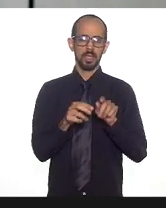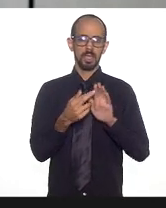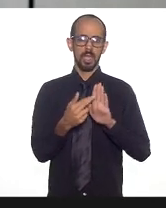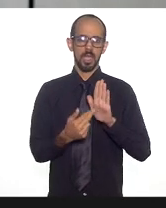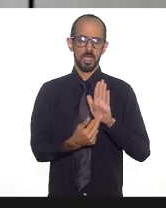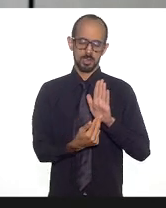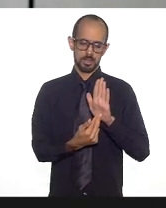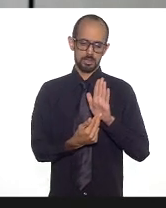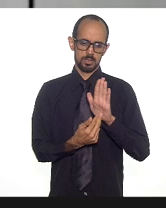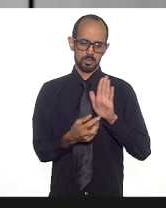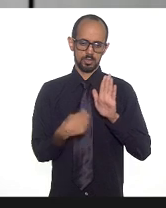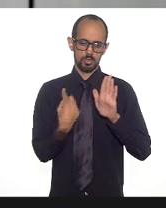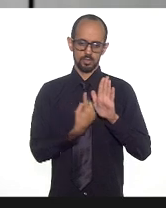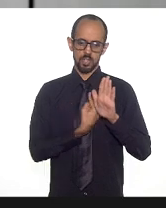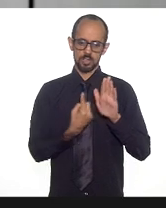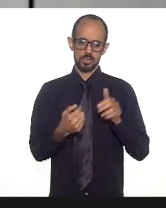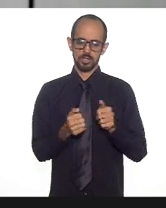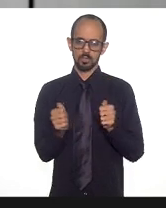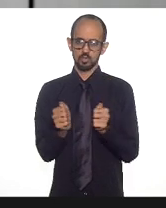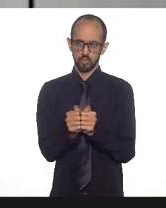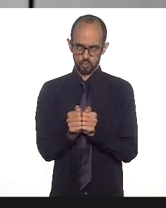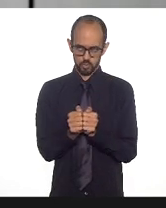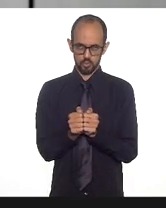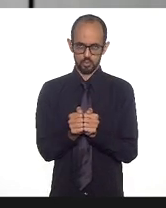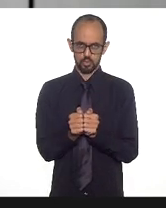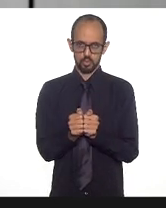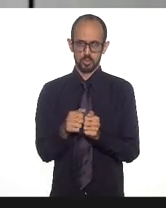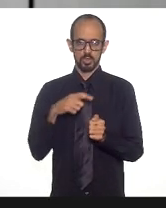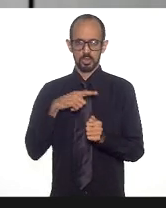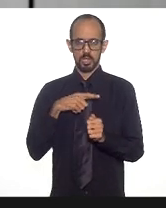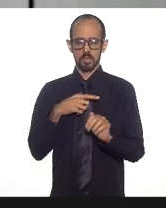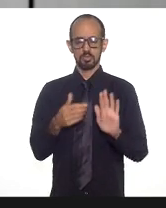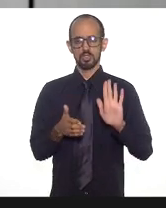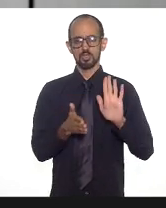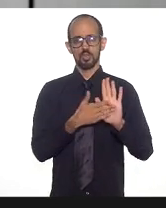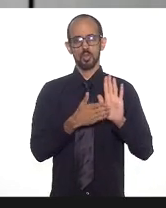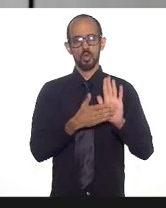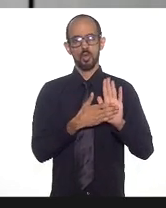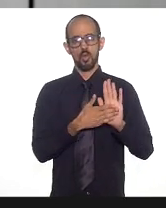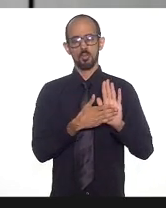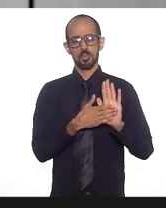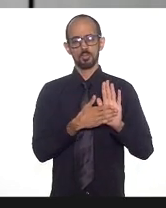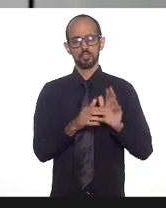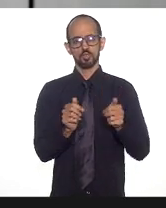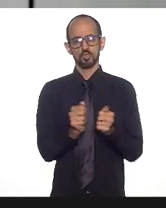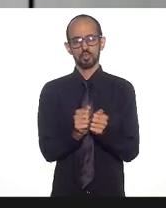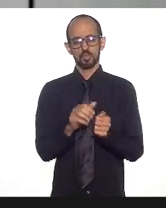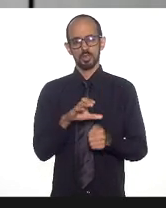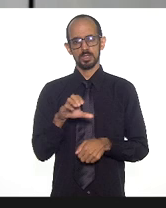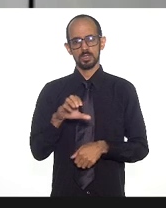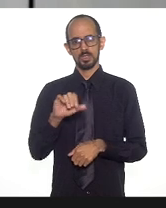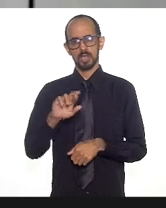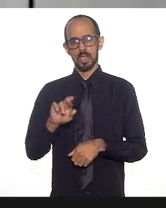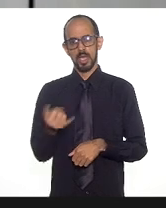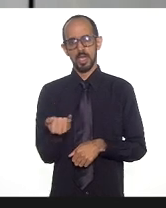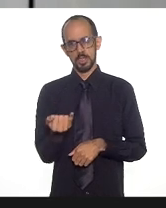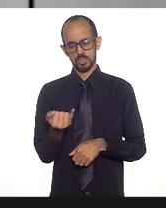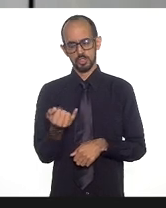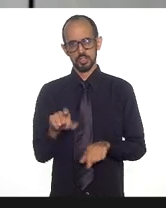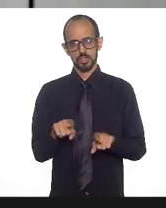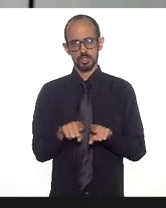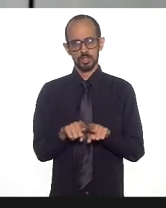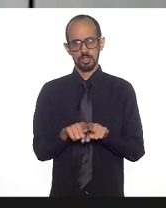estamos profundamente envolvidos e compromissados com a CCERJ e com a inserção